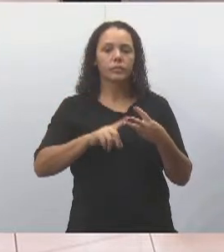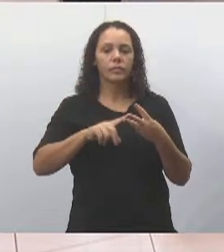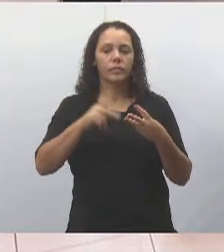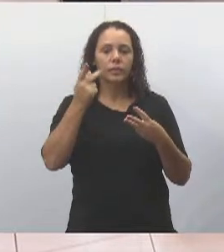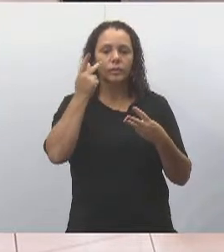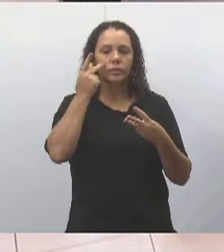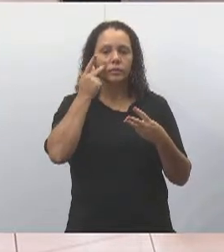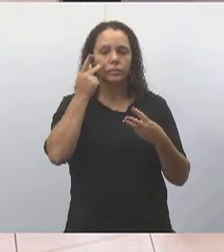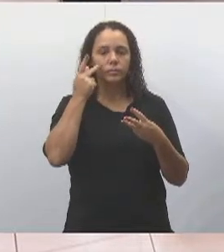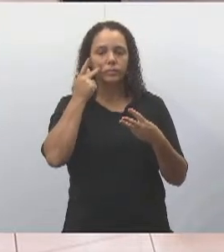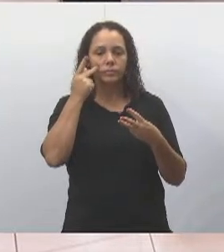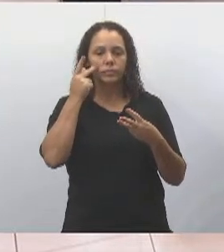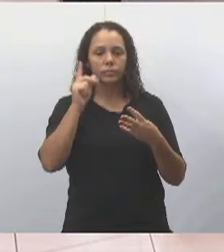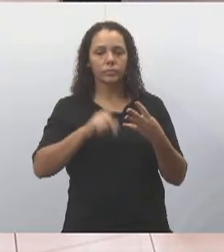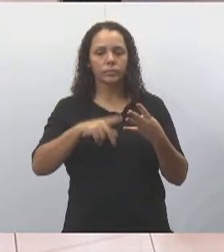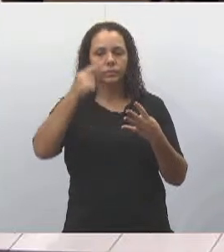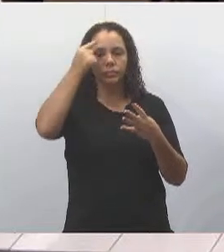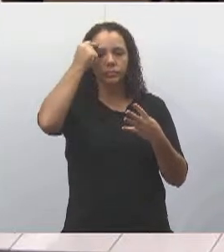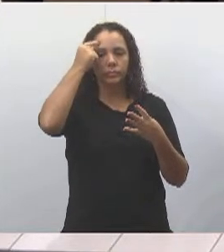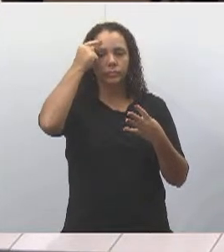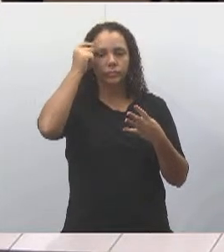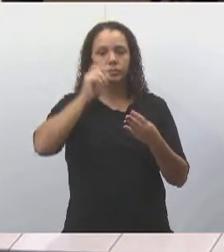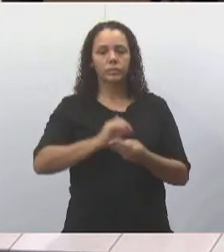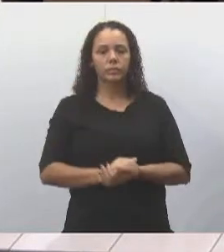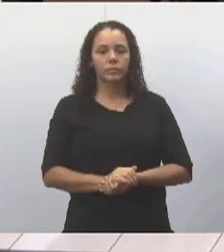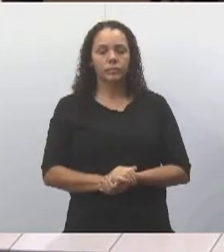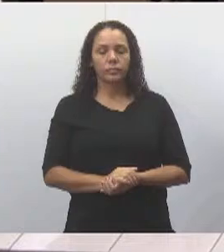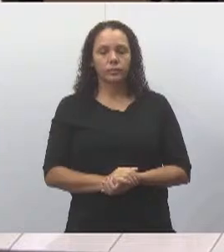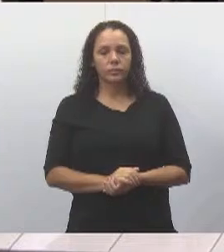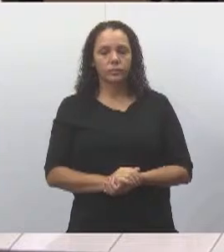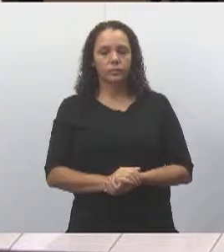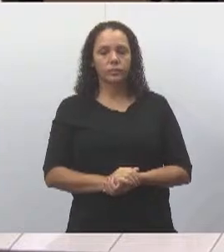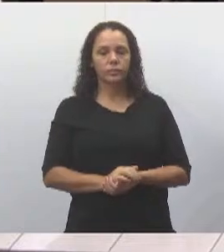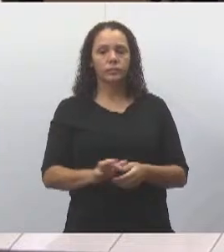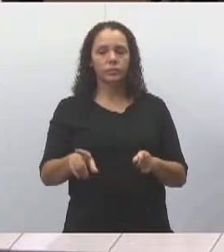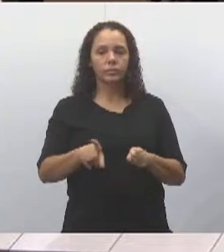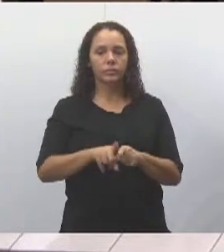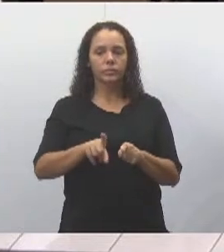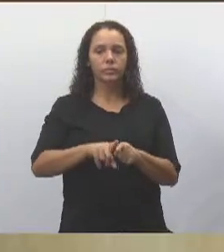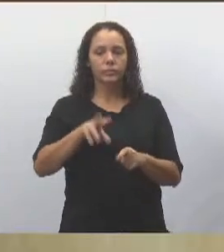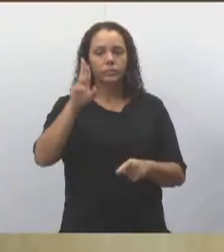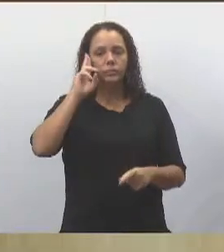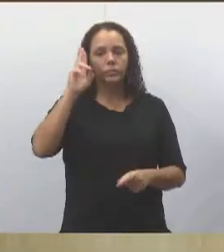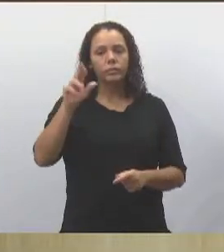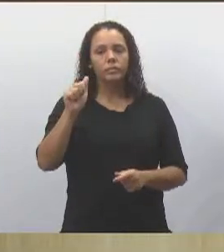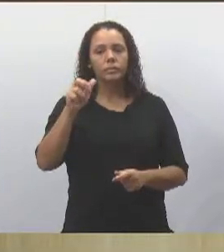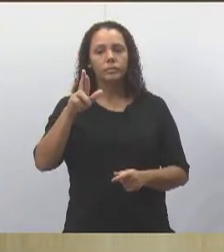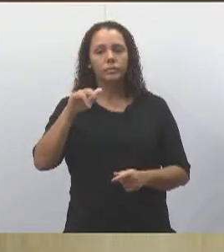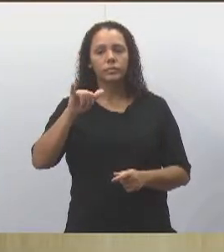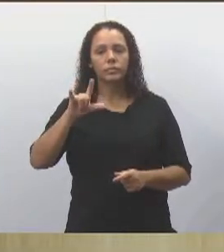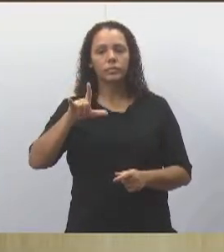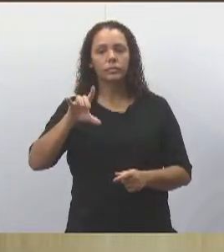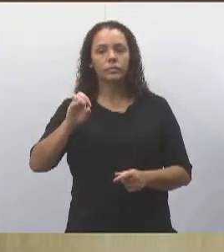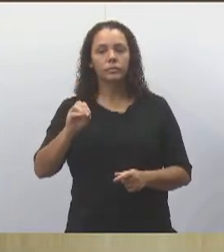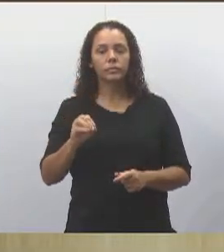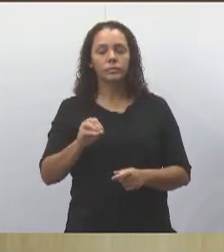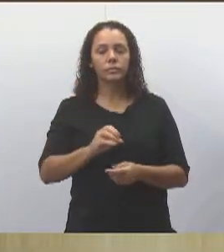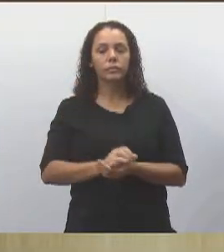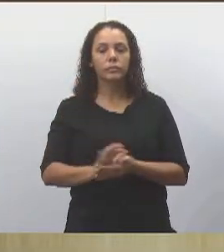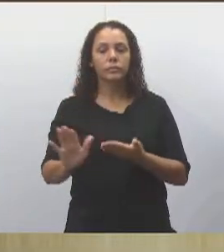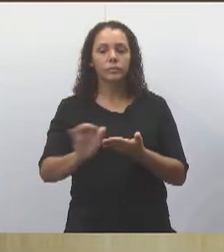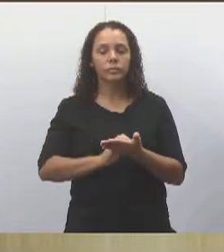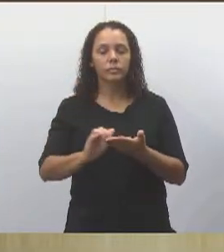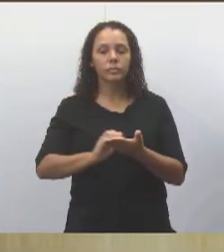Paulino dos Condutores, Edgar Sasaki. E também do senhor Arildo, que é